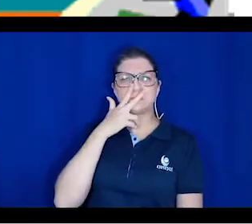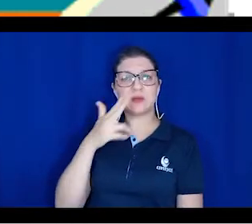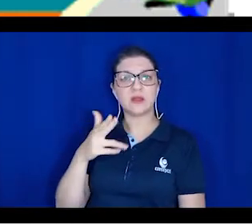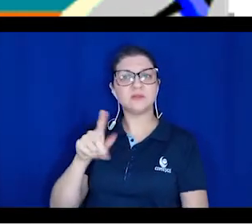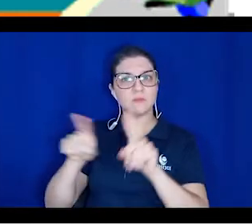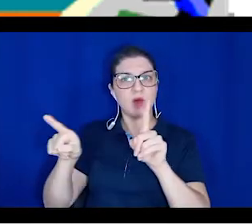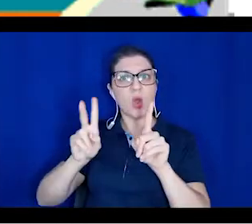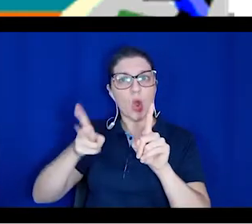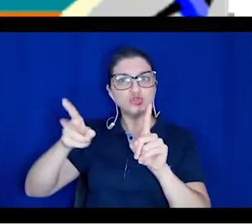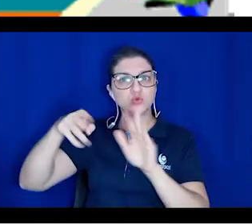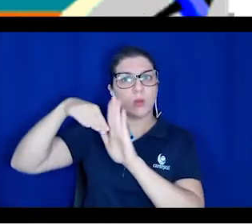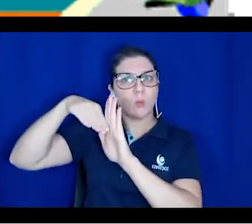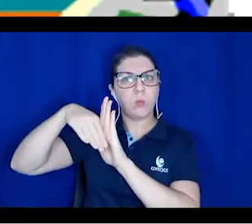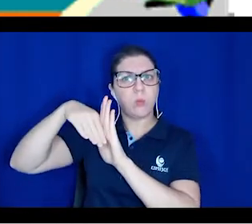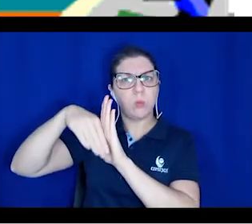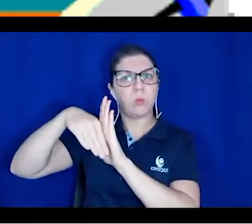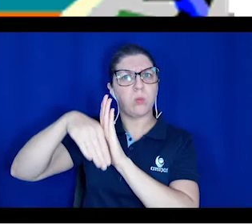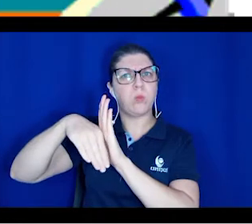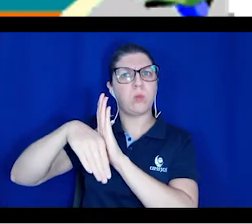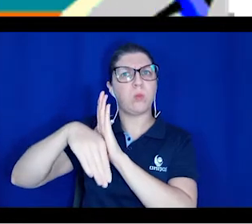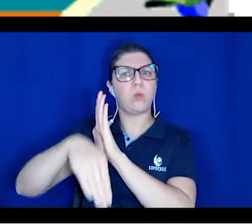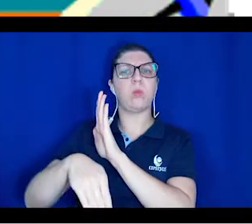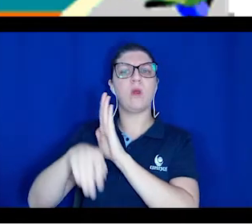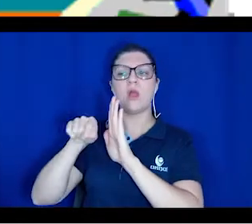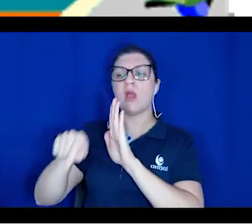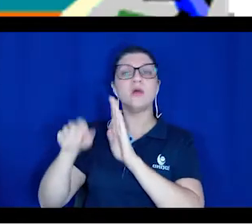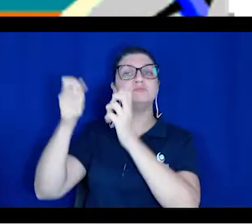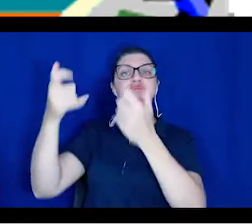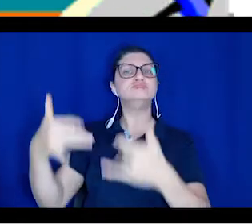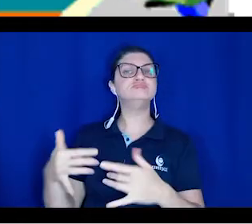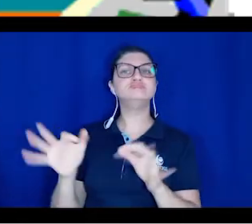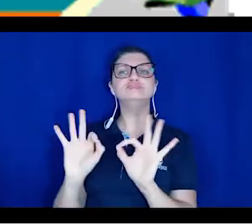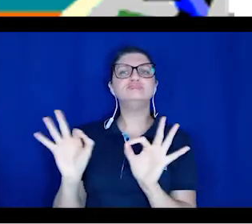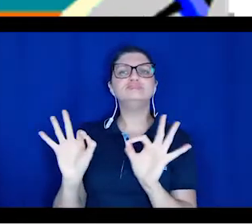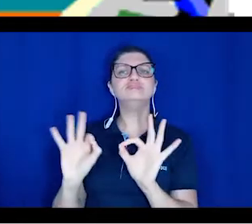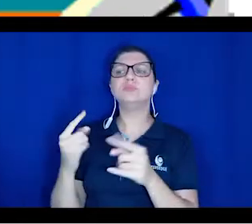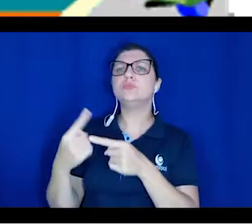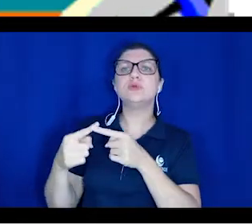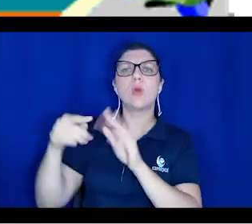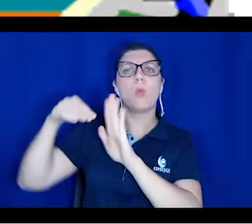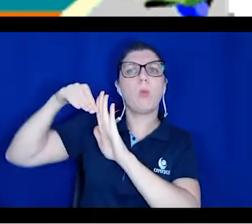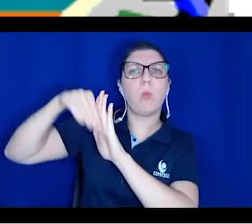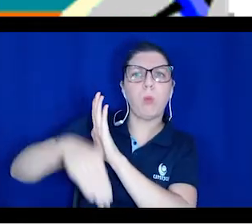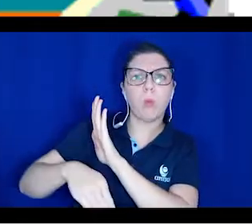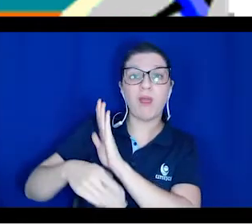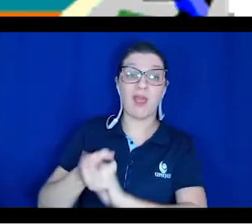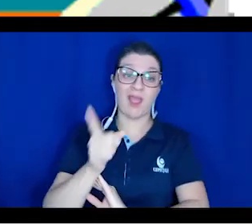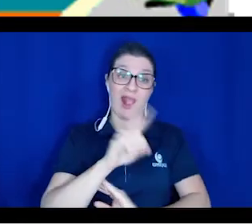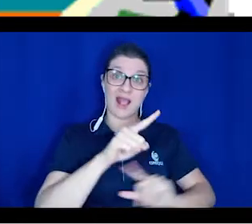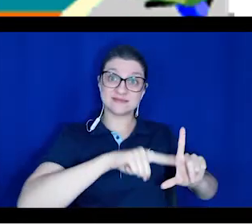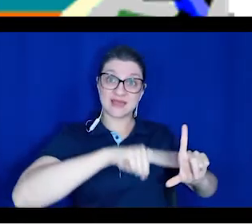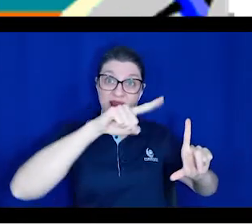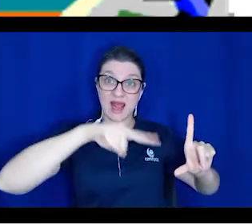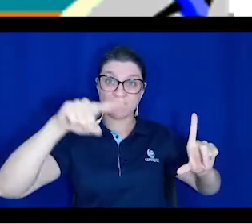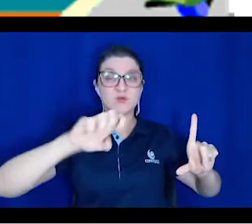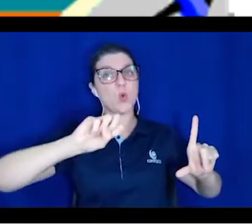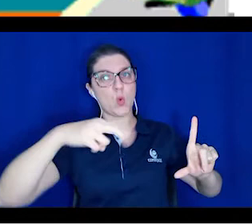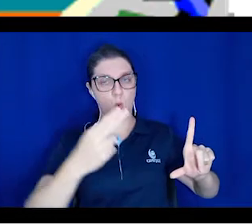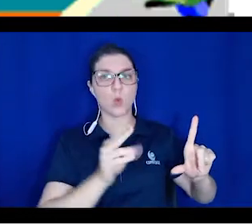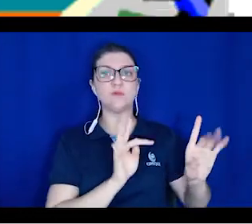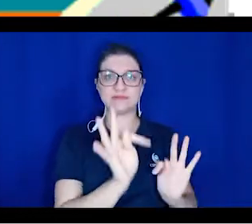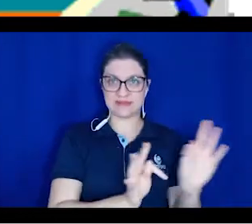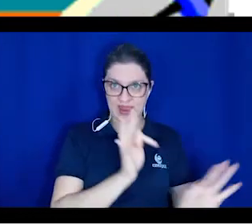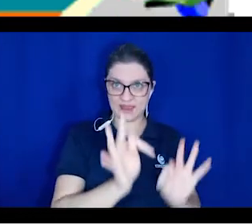assim continue caindo. E a análise fundamentalista não me explique por que o cai. e análise grafista ou técnica,